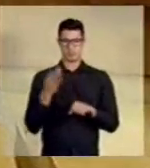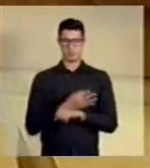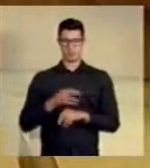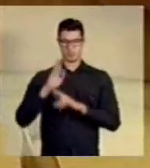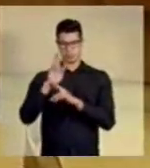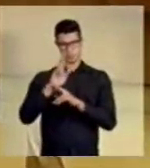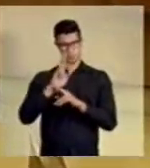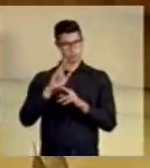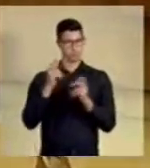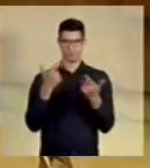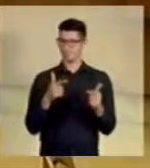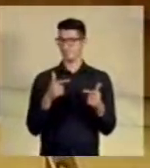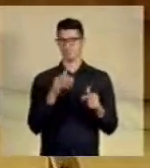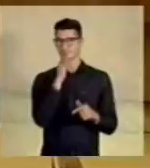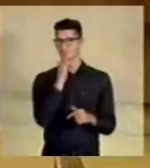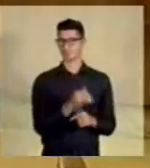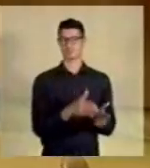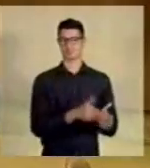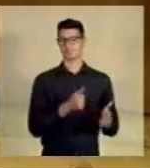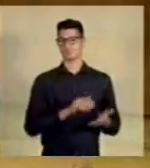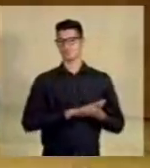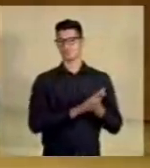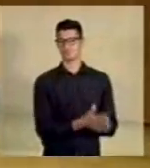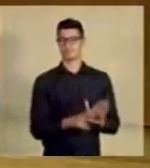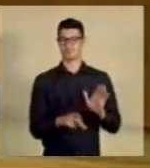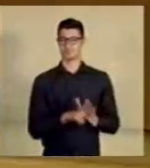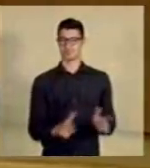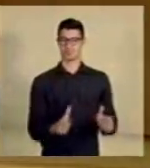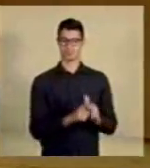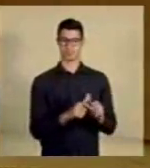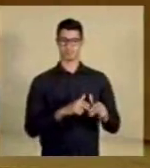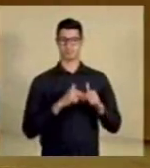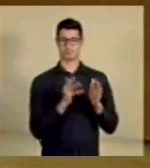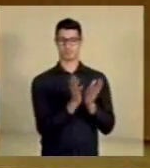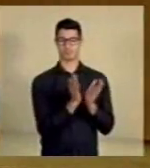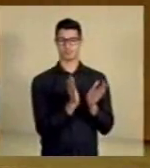regime democrático não admite a opressão da minoria por grupos